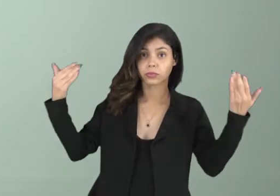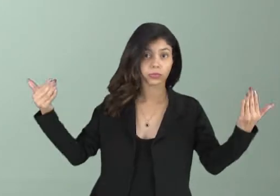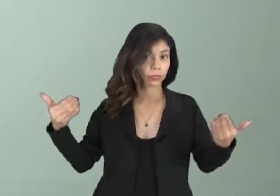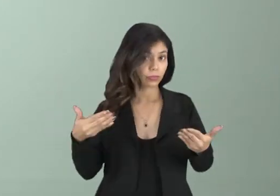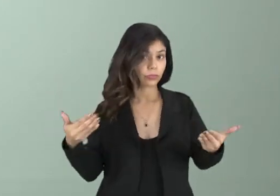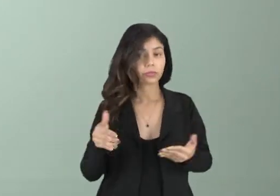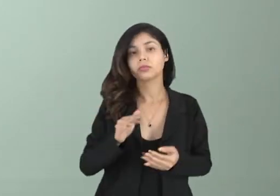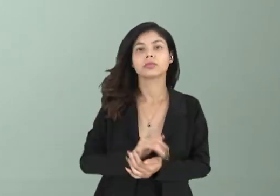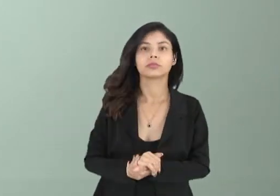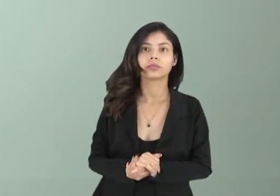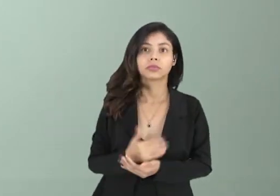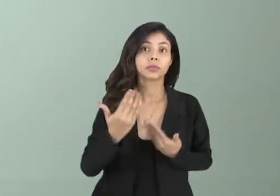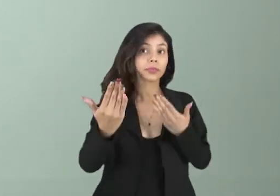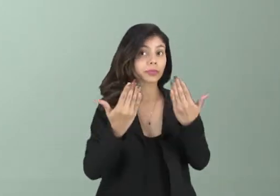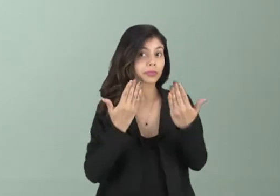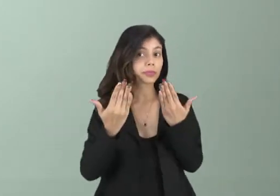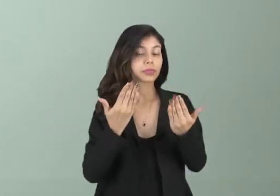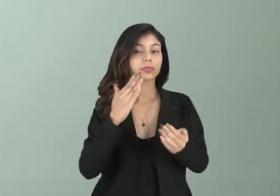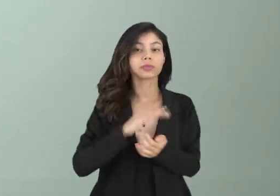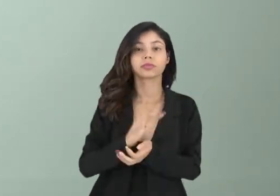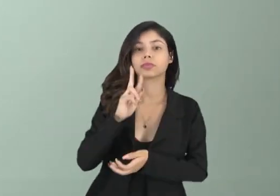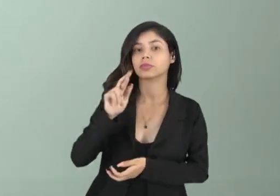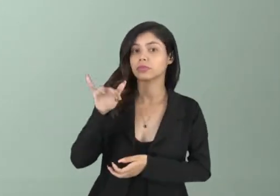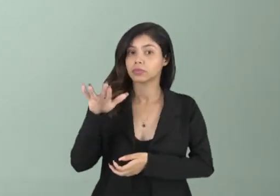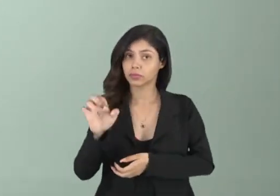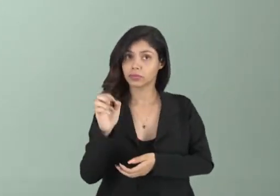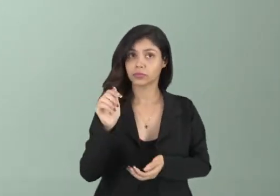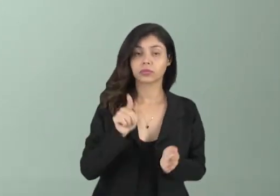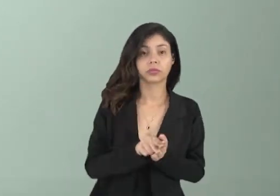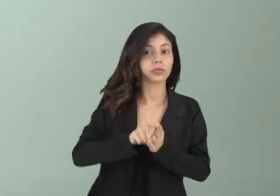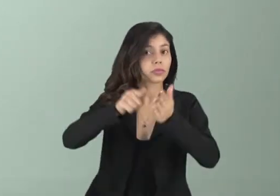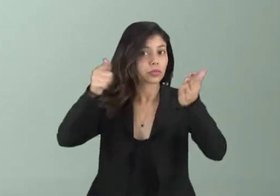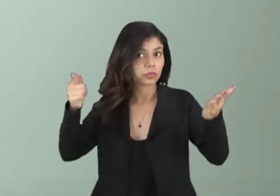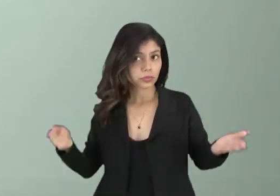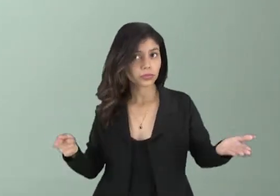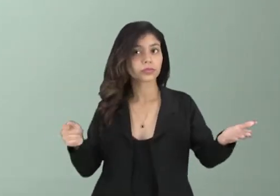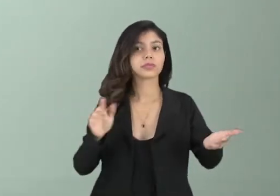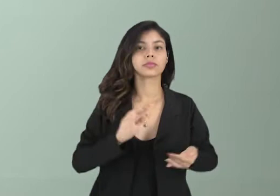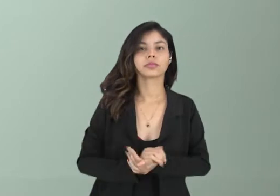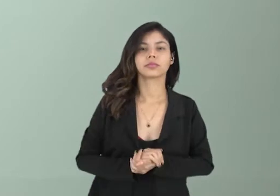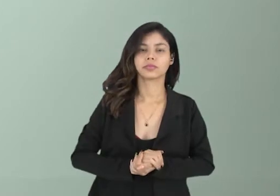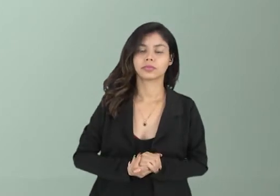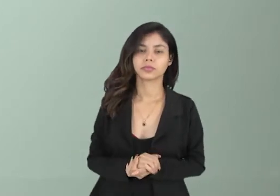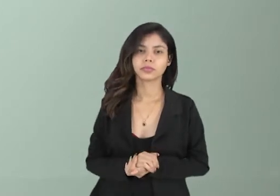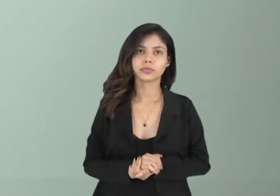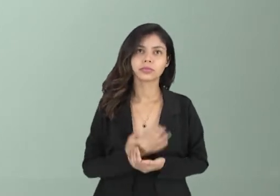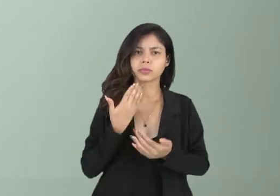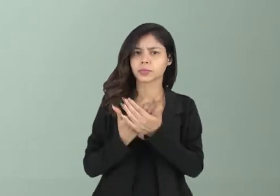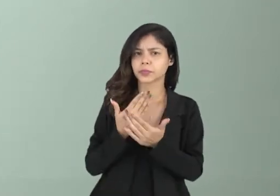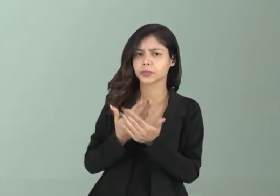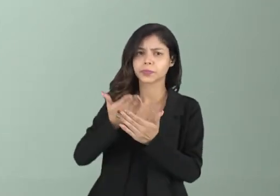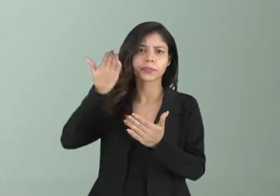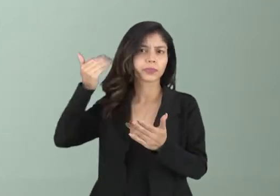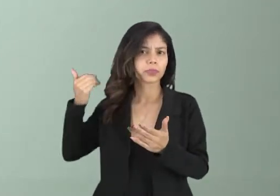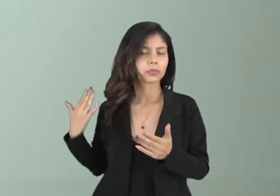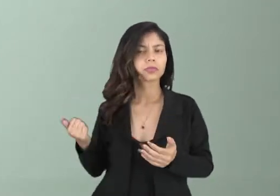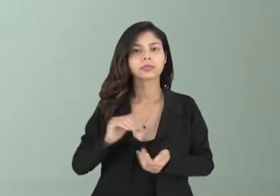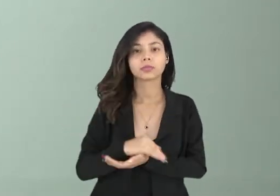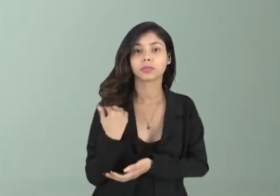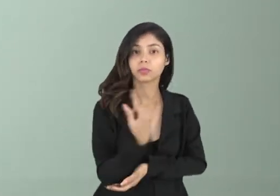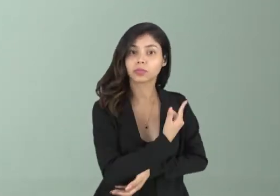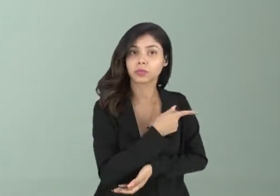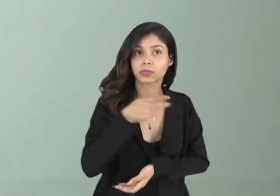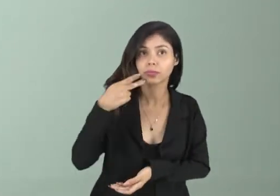nossa aula de hoje é comparação de fontes de editorias de jornais. Nas aulas anteriores,